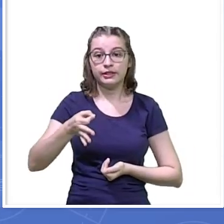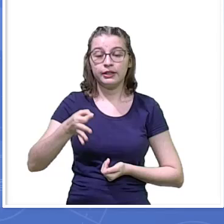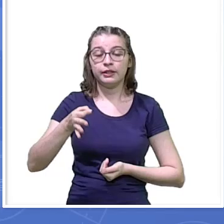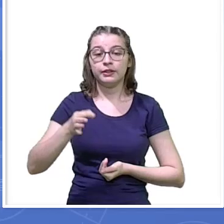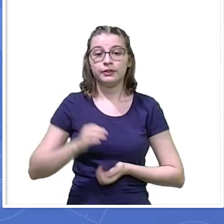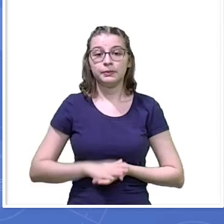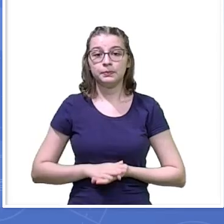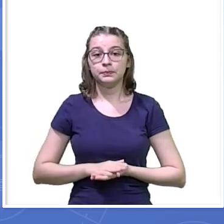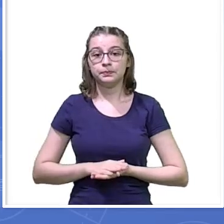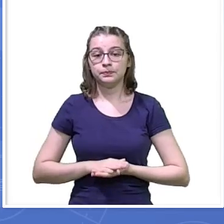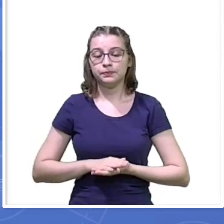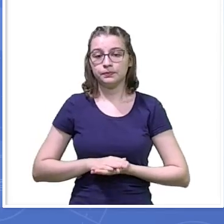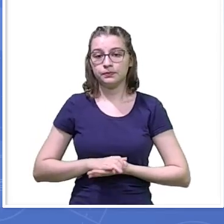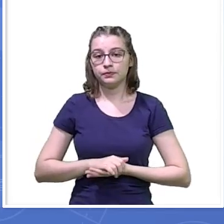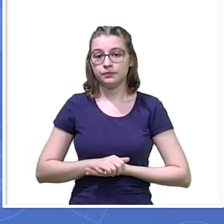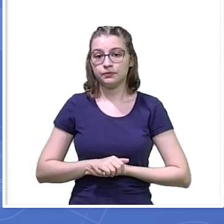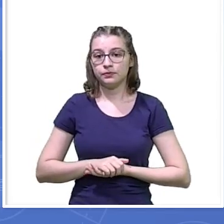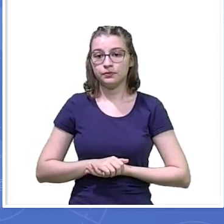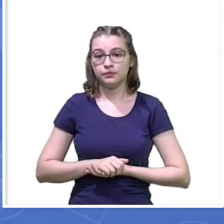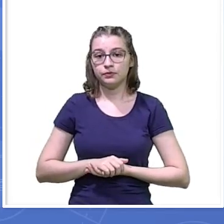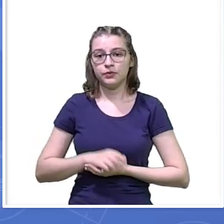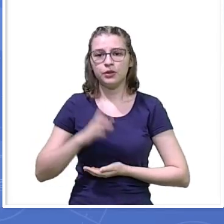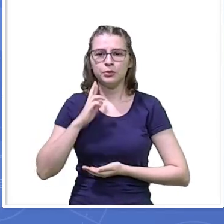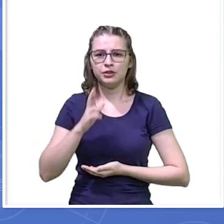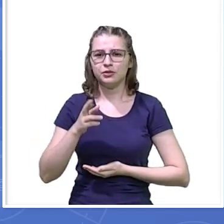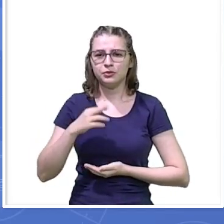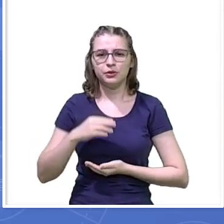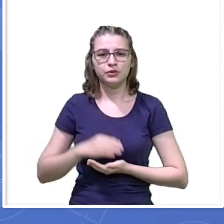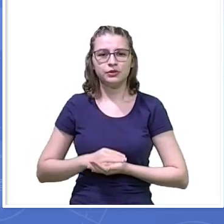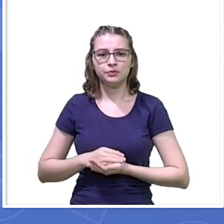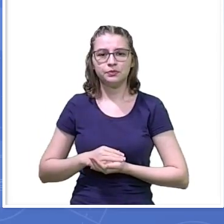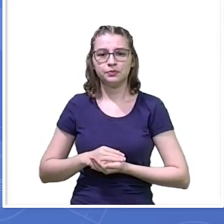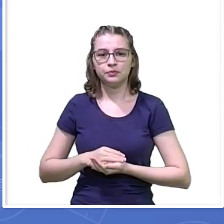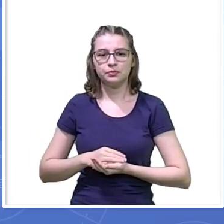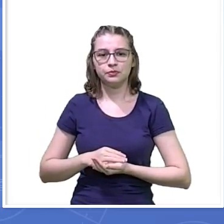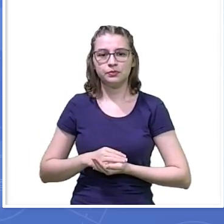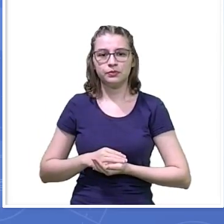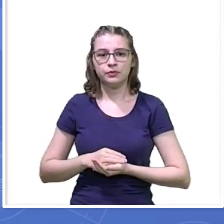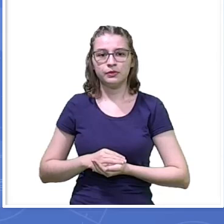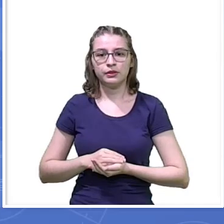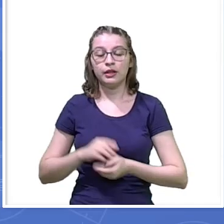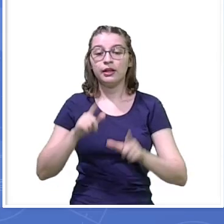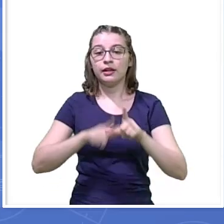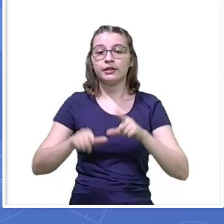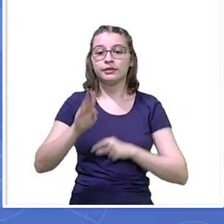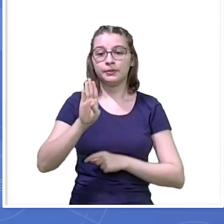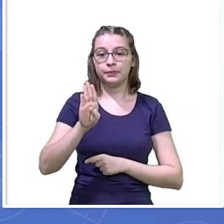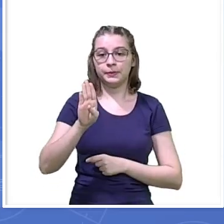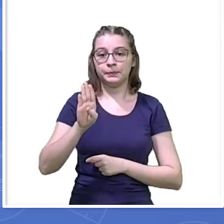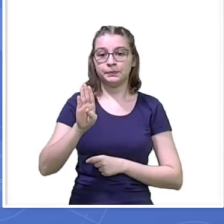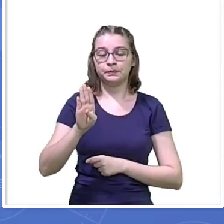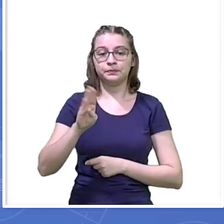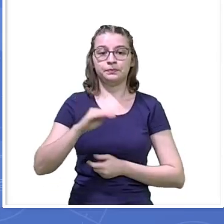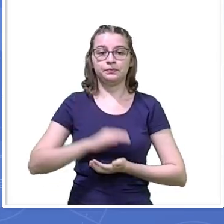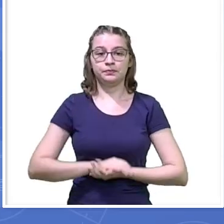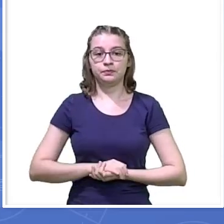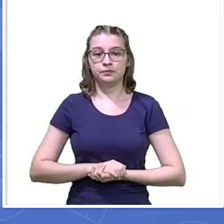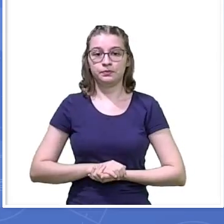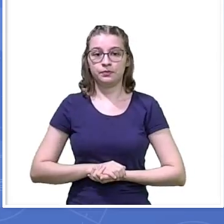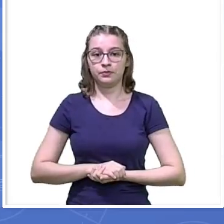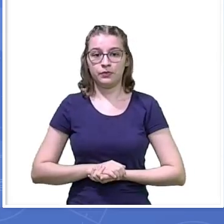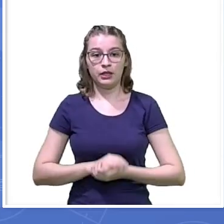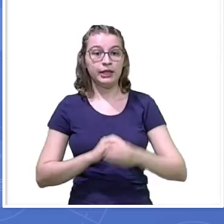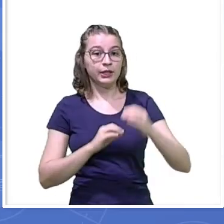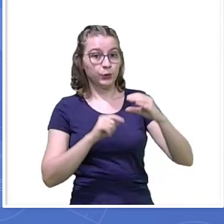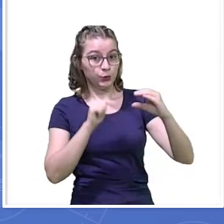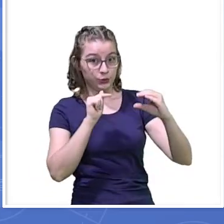gente já vai logo aí para a resposta, né? A alternativa correta aí é a letra B, né? O ponto C está